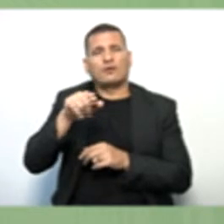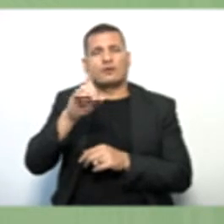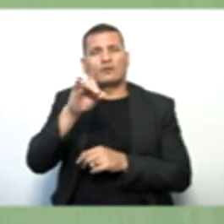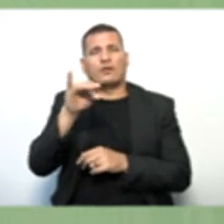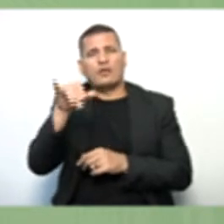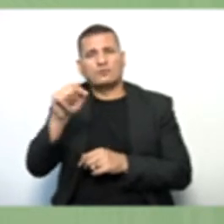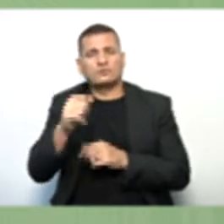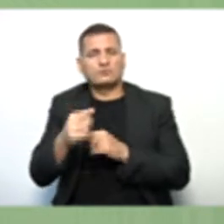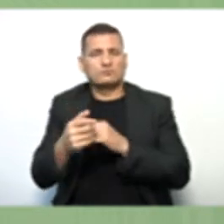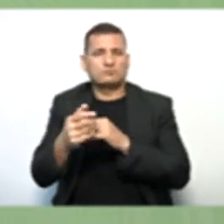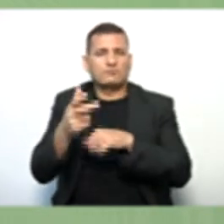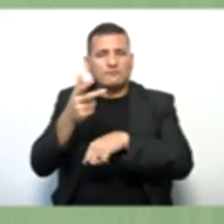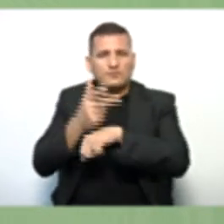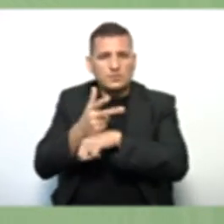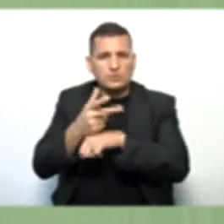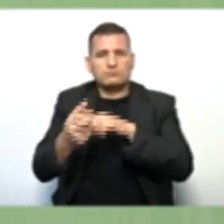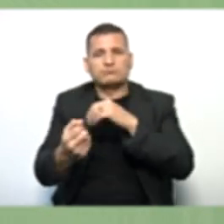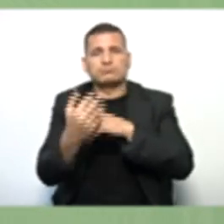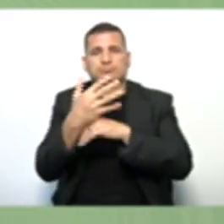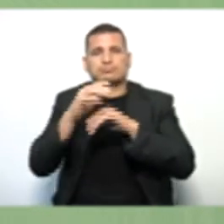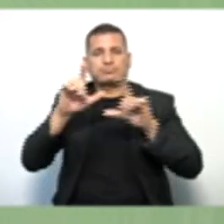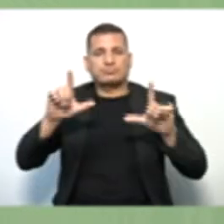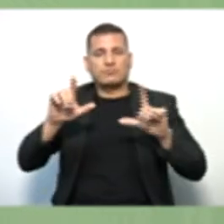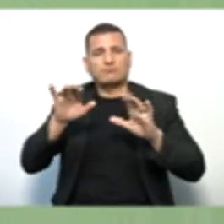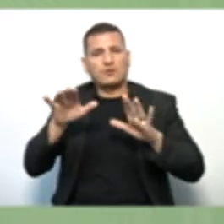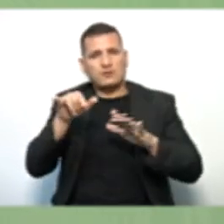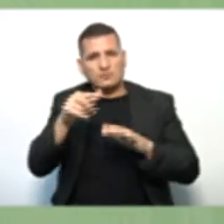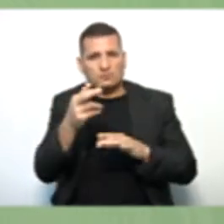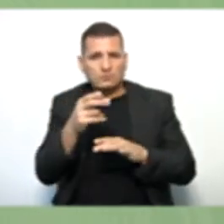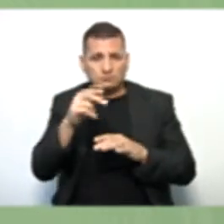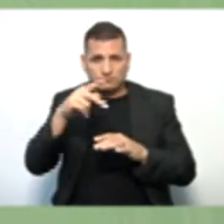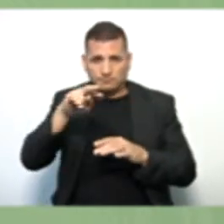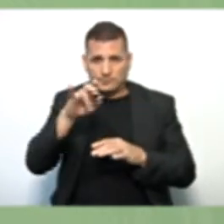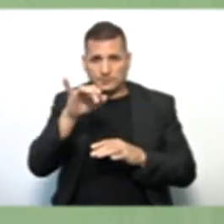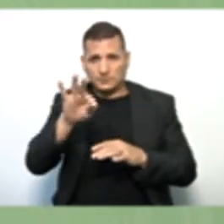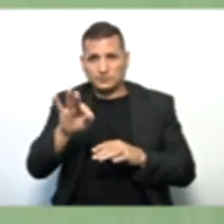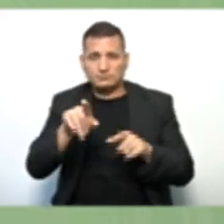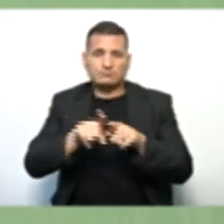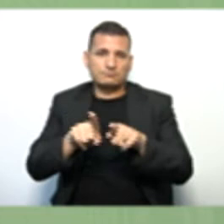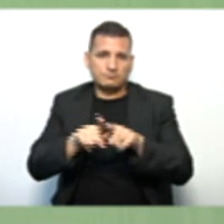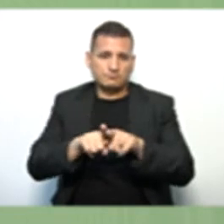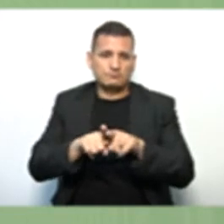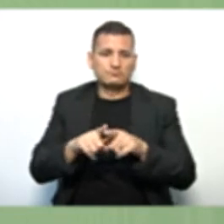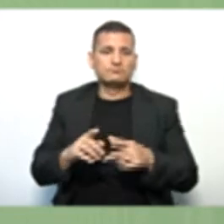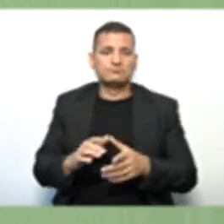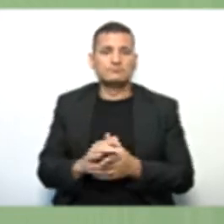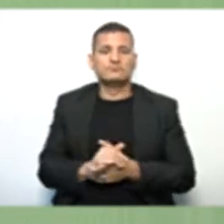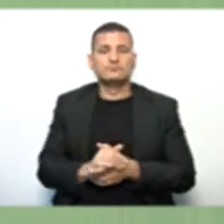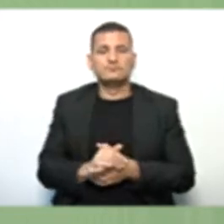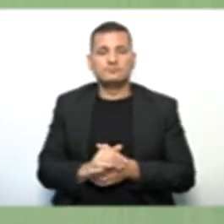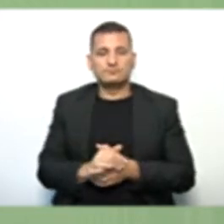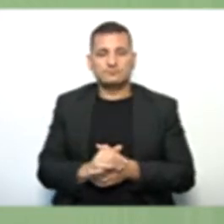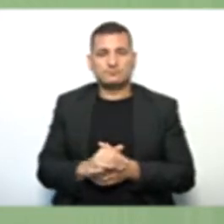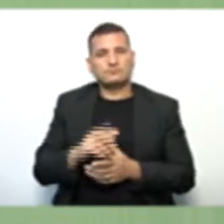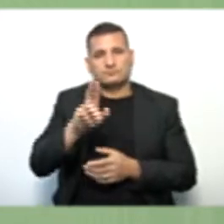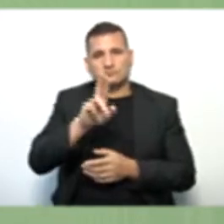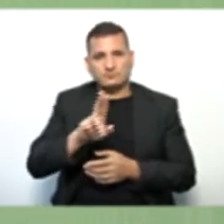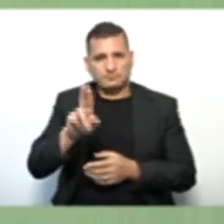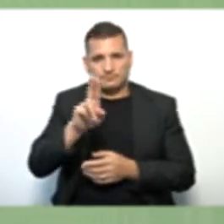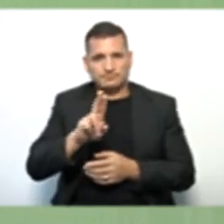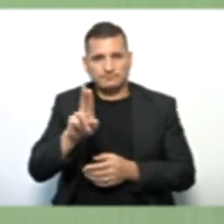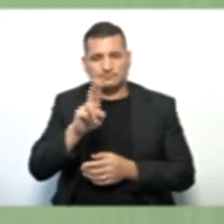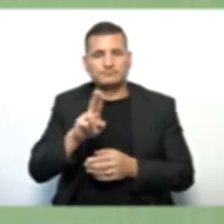coloquei específico em vídeo, mas é a mesma coisa como se fosse nosso print também, tá? Na tela. No caso é em vídeo mesmo. É utilizado